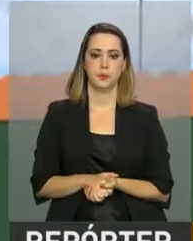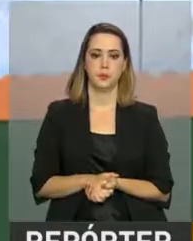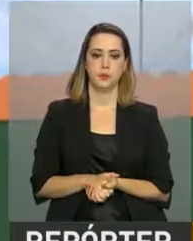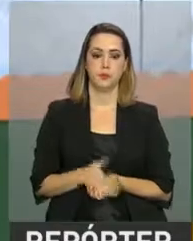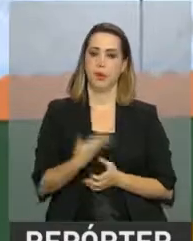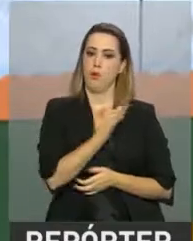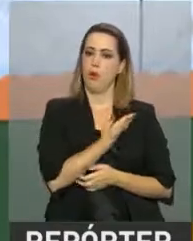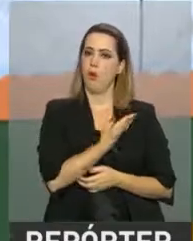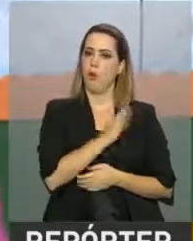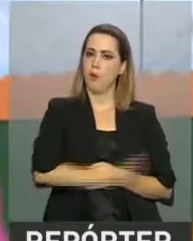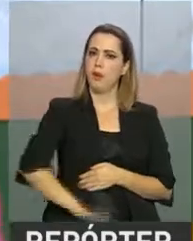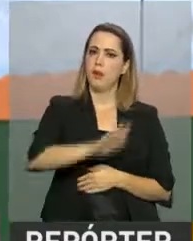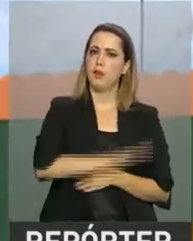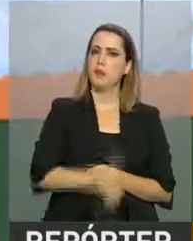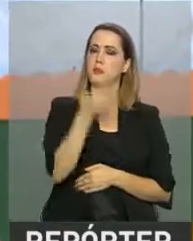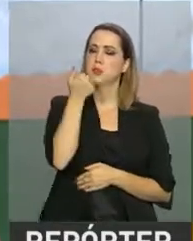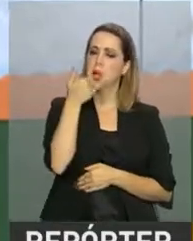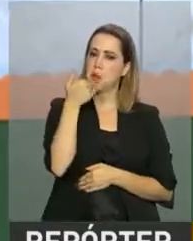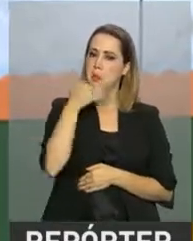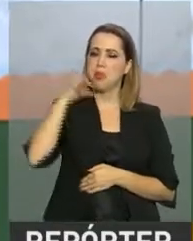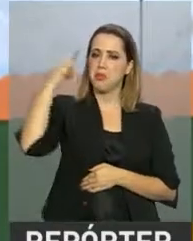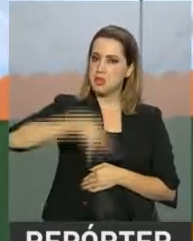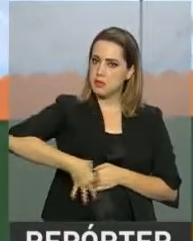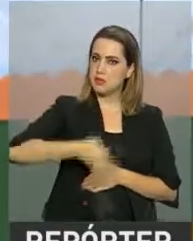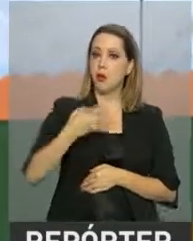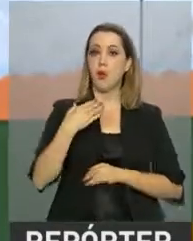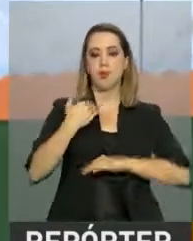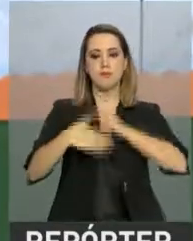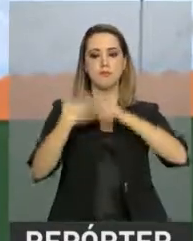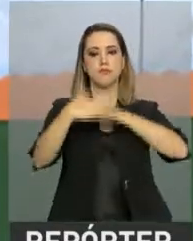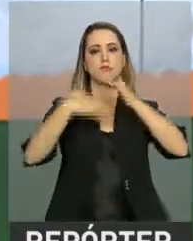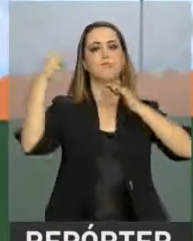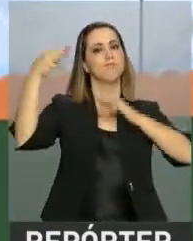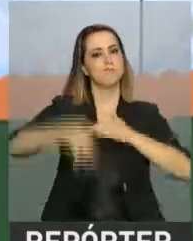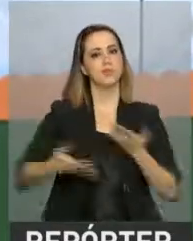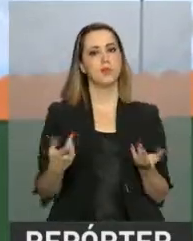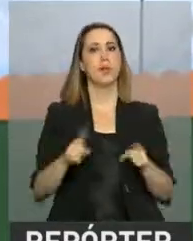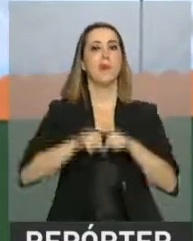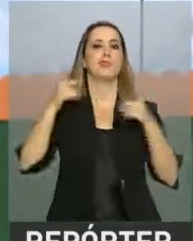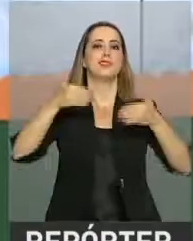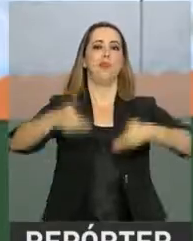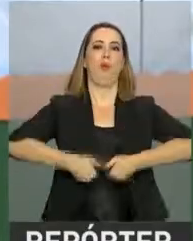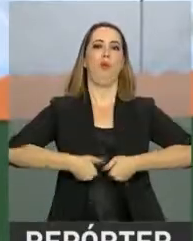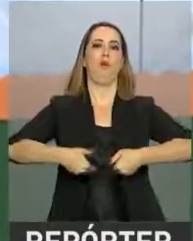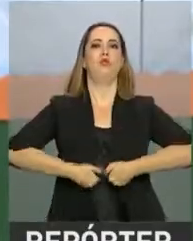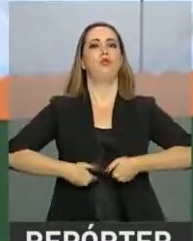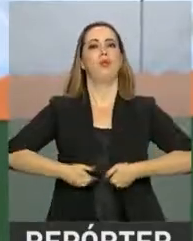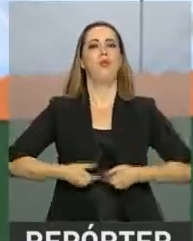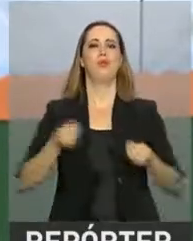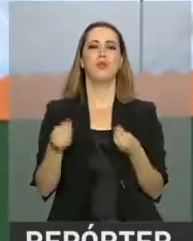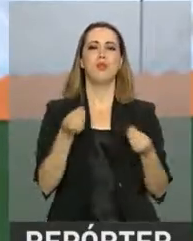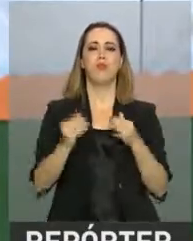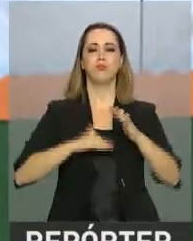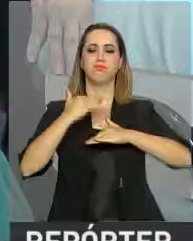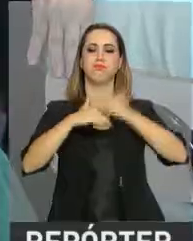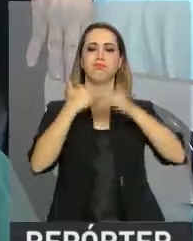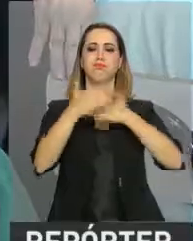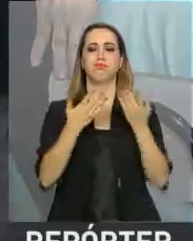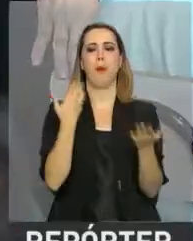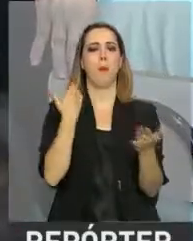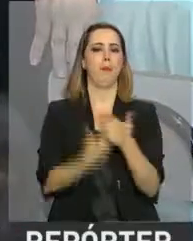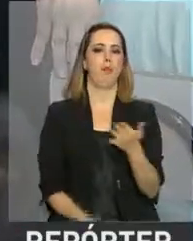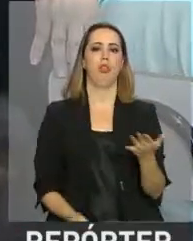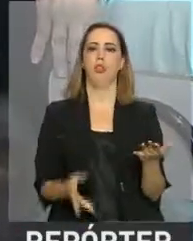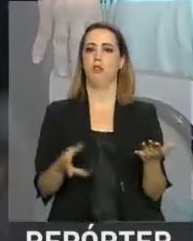criança com um bom desenvolvimento e uma criança com fome ela não tem como desenvolver que perdeu sua dignidade para